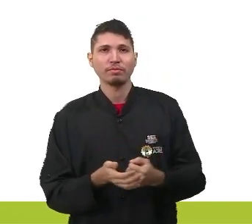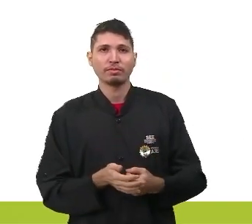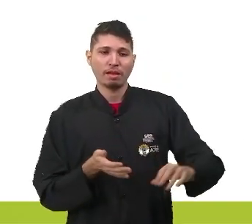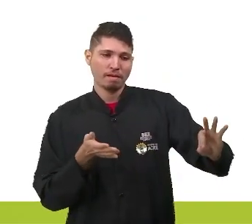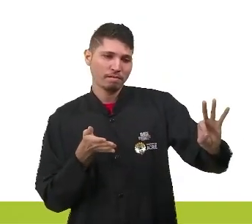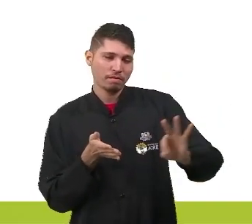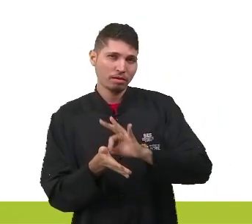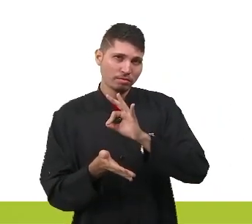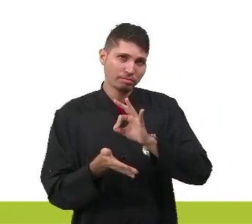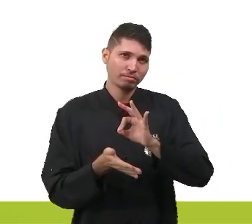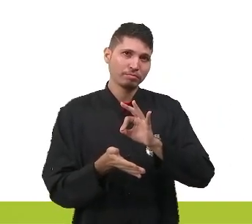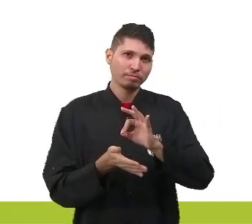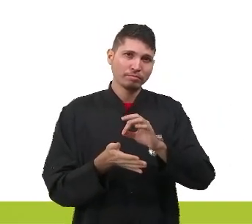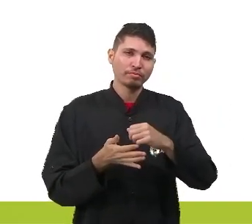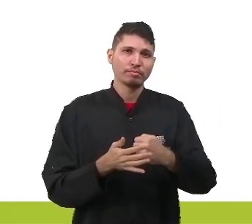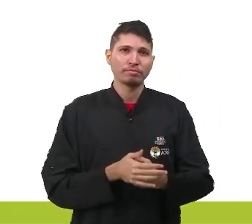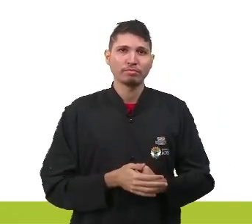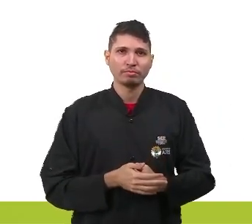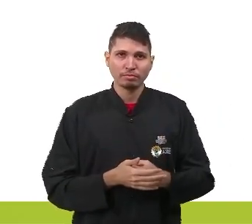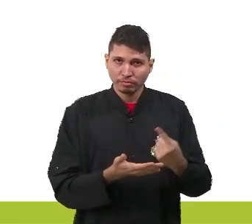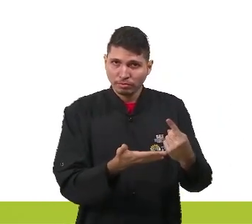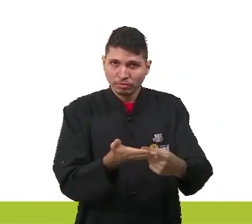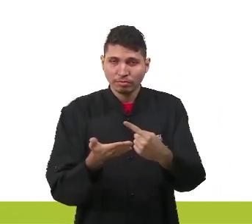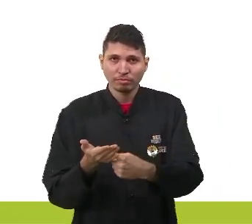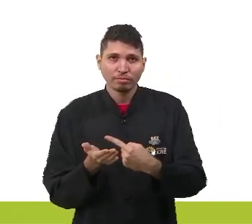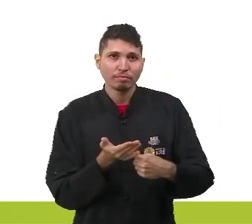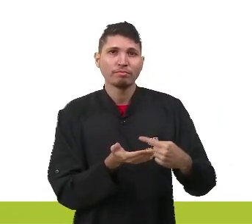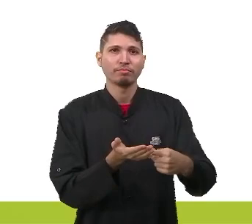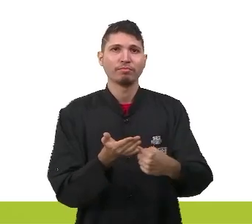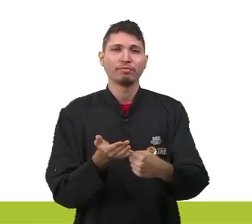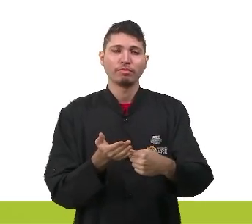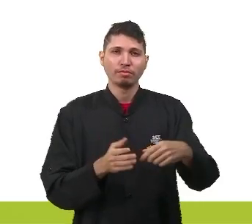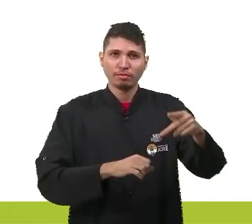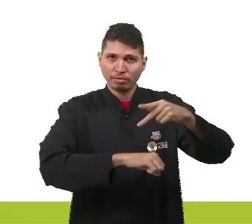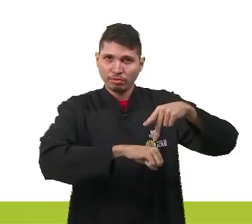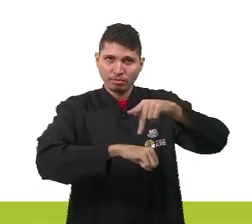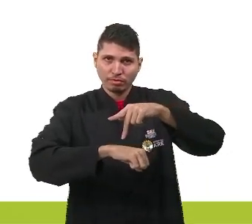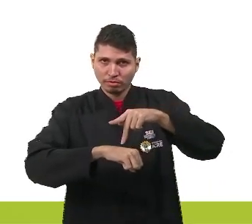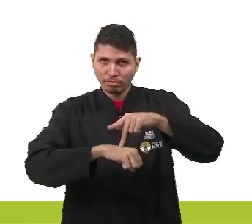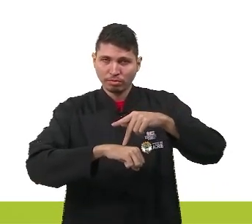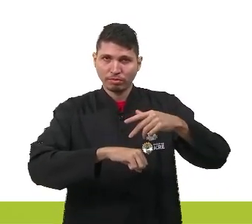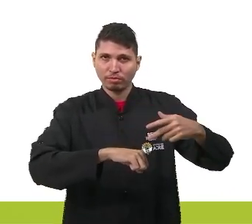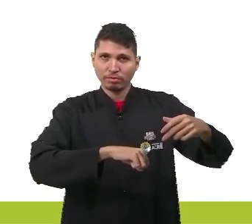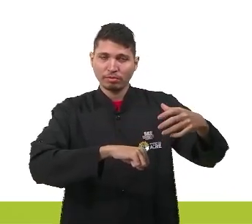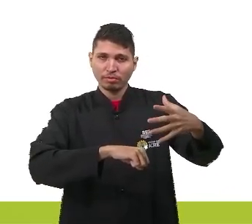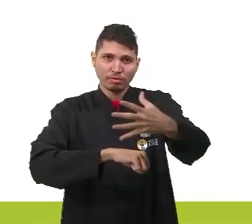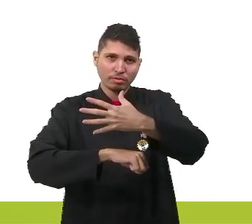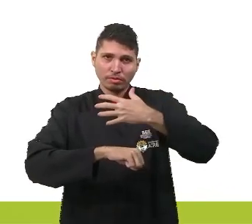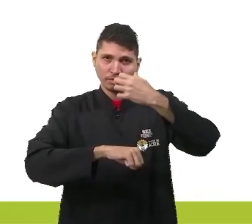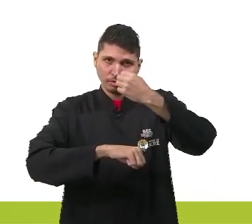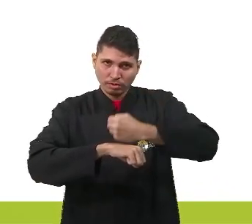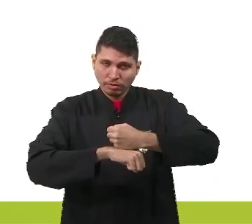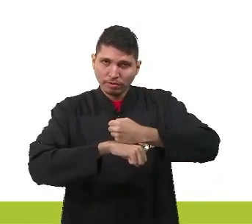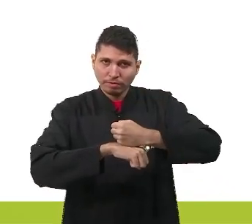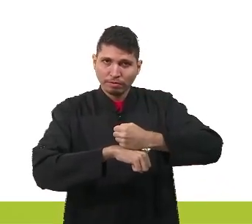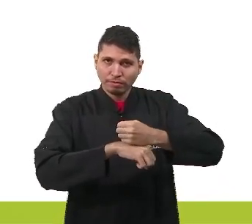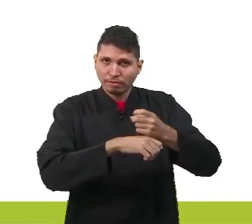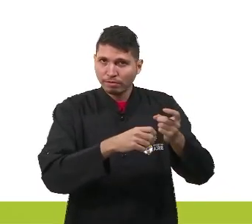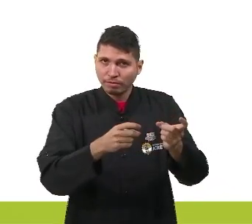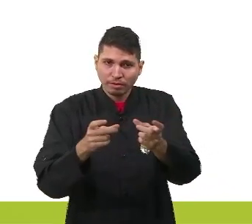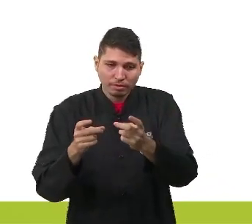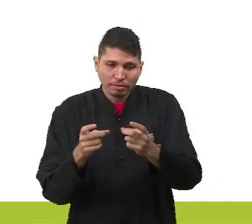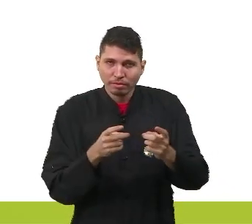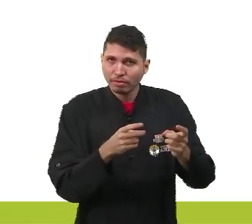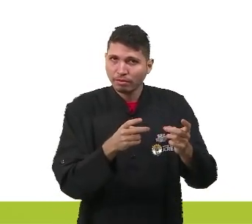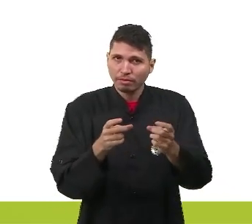O que era o Pacto Colonial? Entre outras coisas, o país, a colônia só poderia comercializar, vender ou comprar